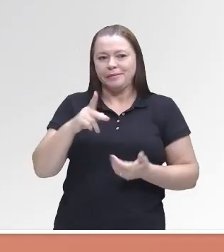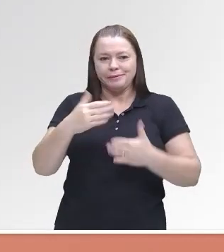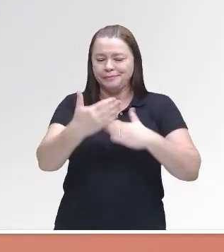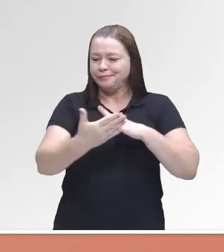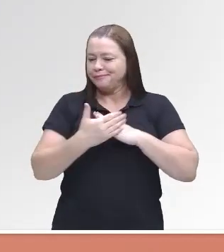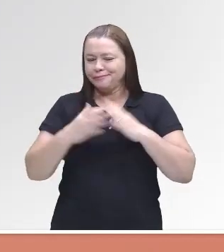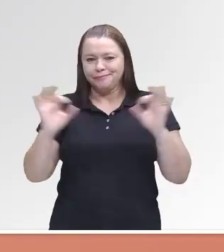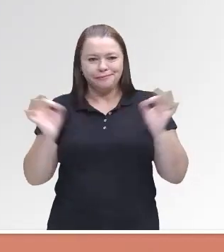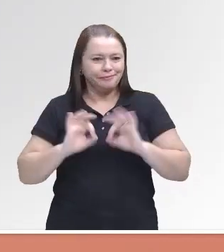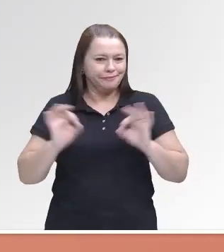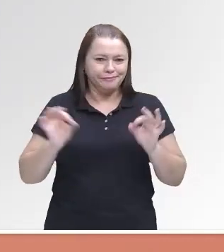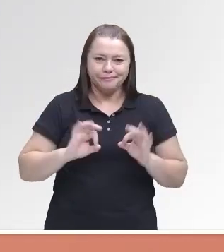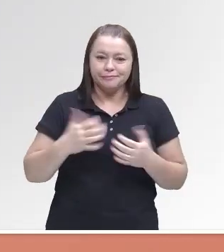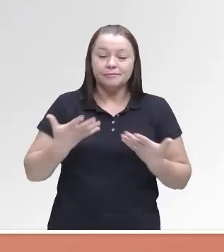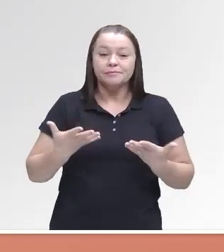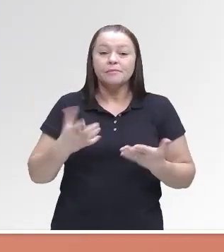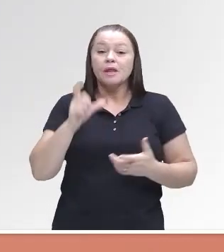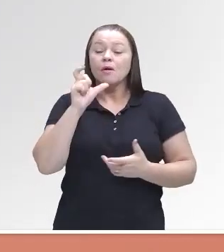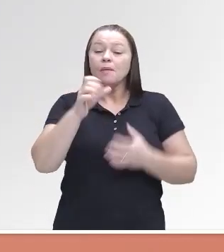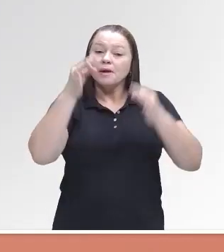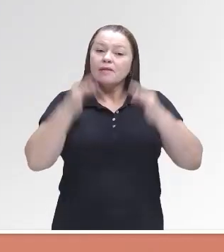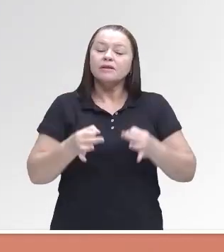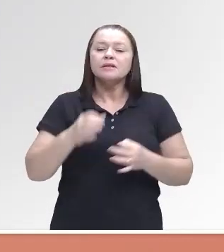nada. A palavra correta é